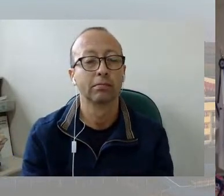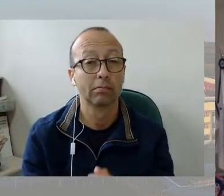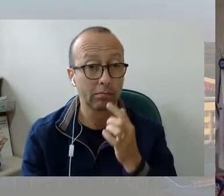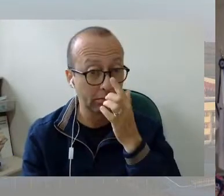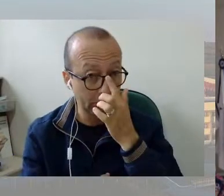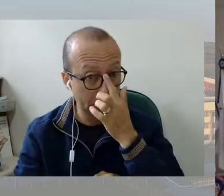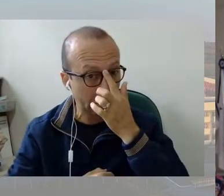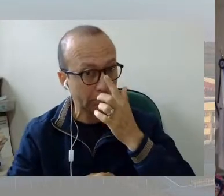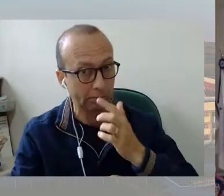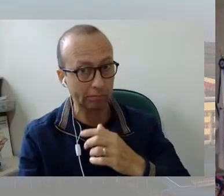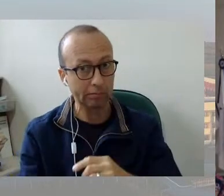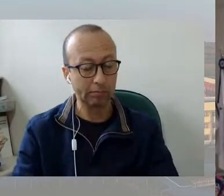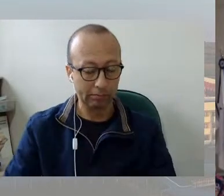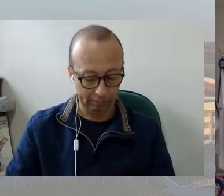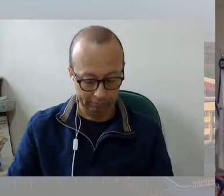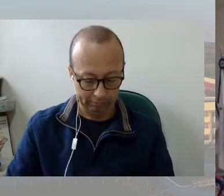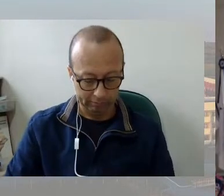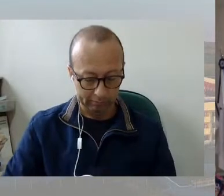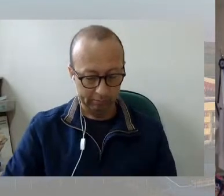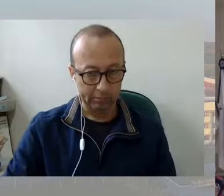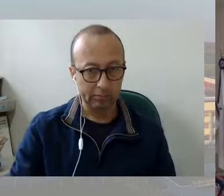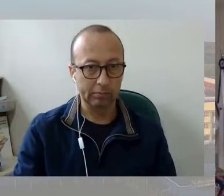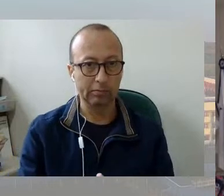Rogas, por favor.